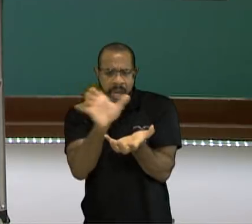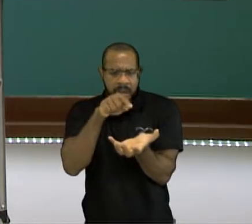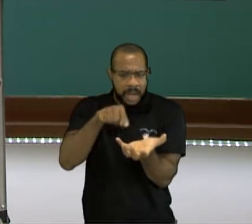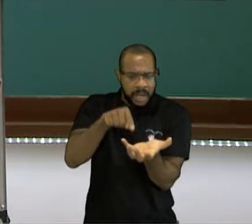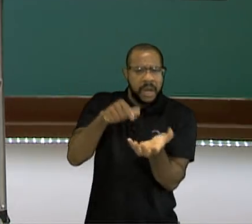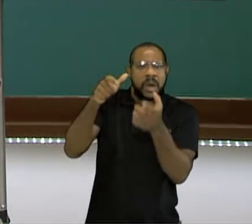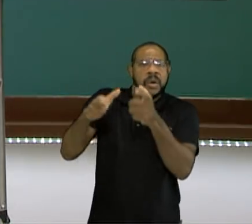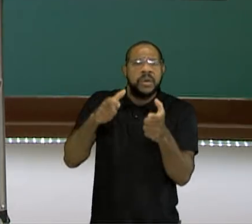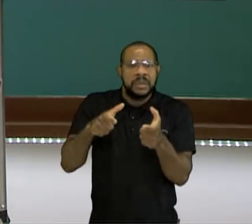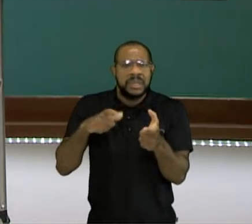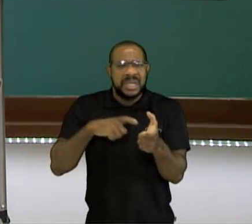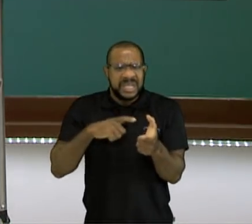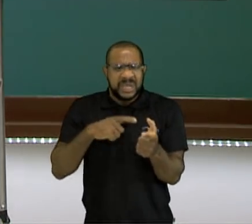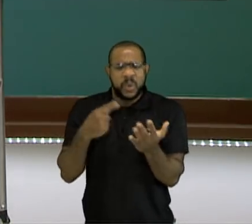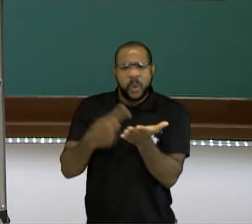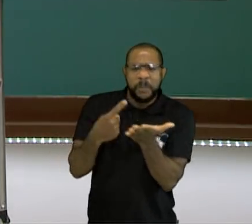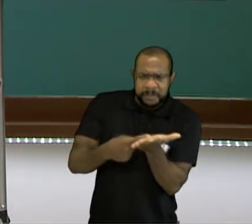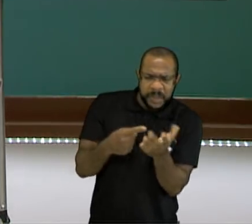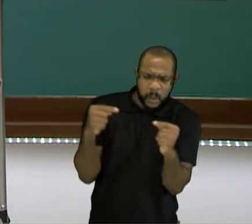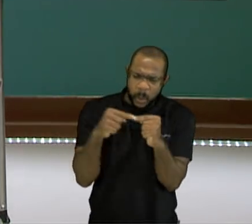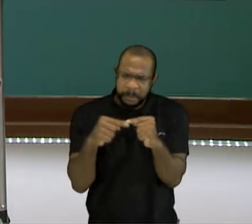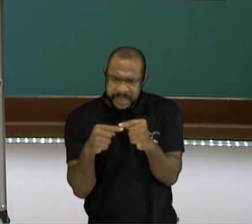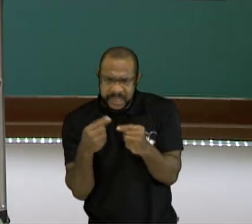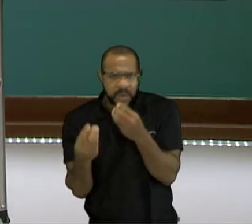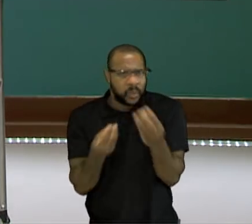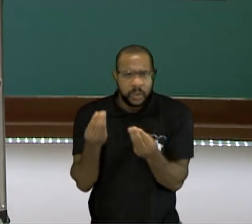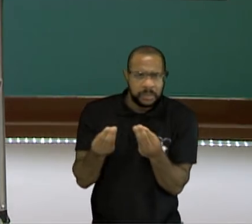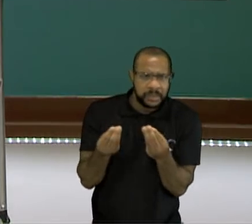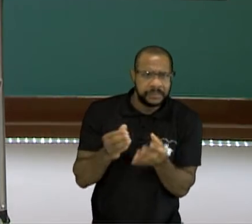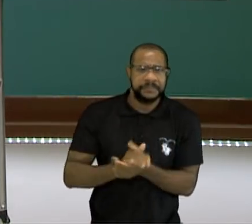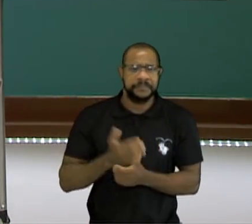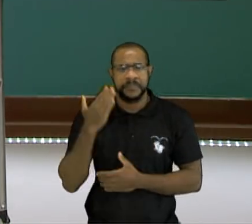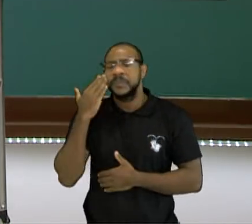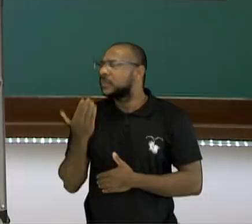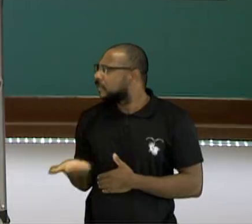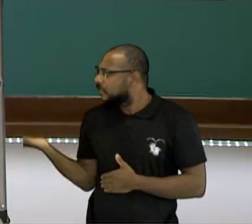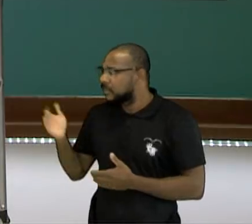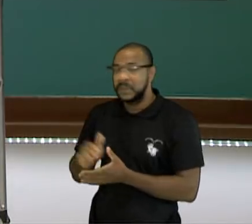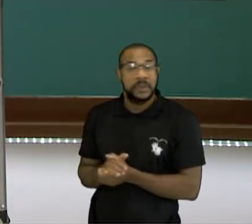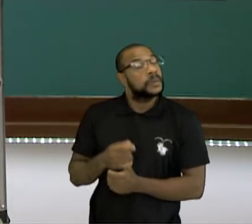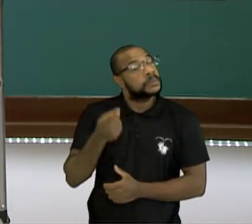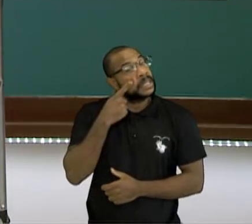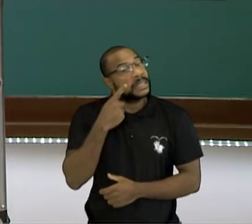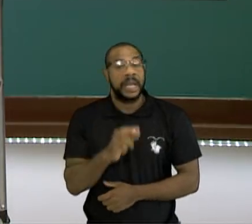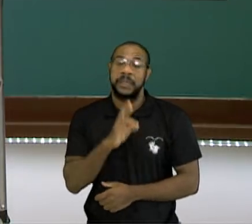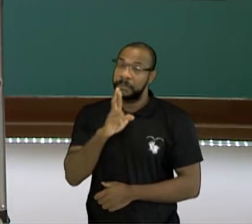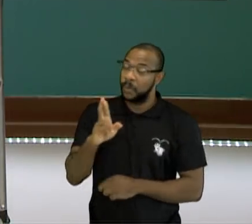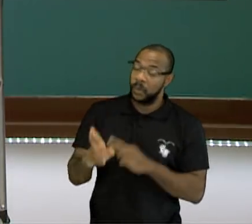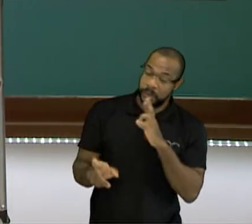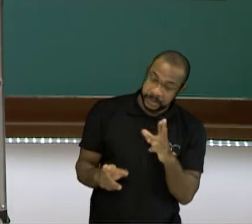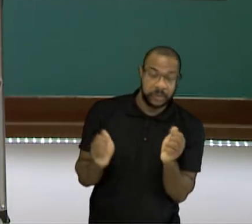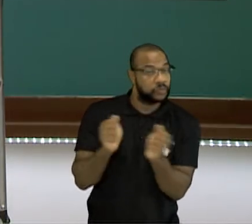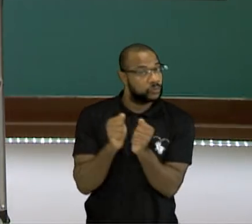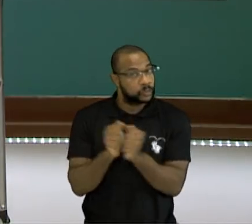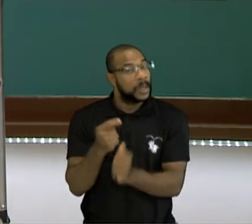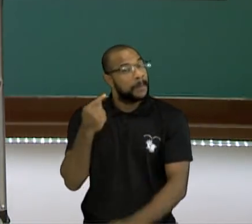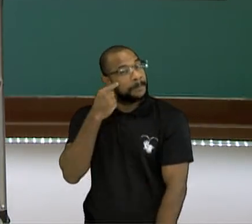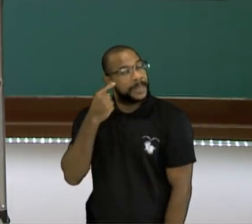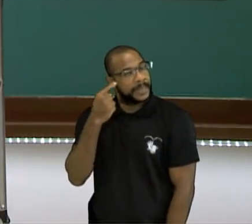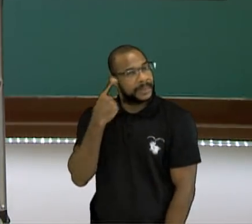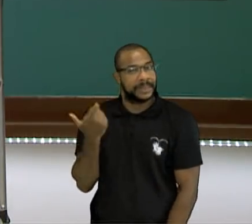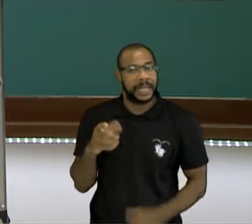com latitude e tem a ver com paisagens? Então vamos tentar responder juntos aí, pensar juntos